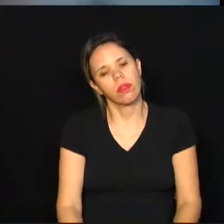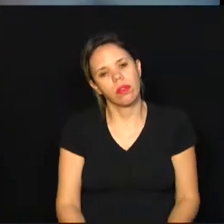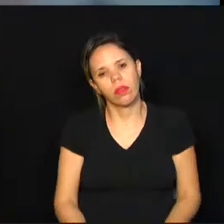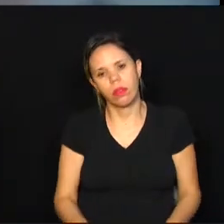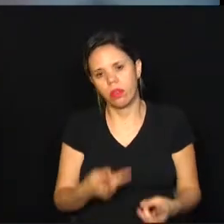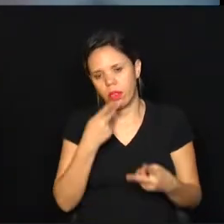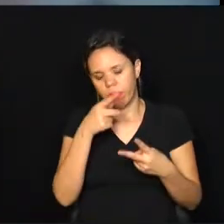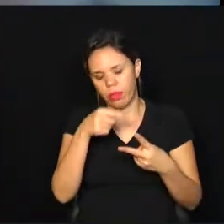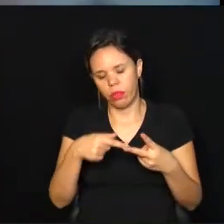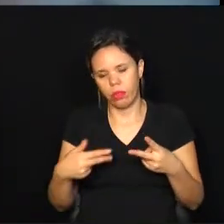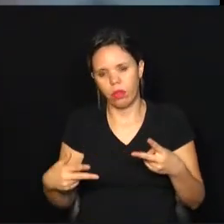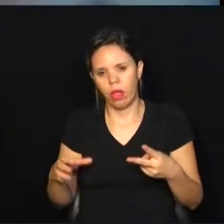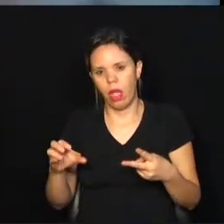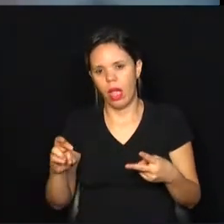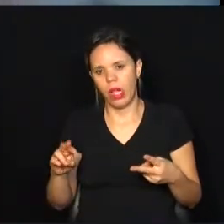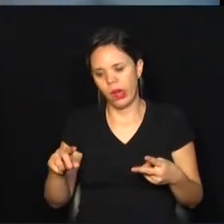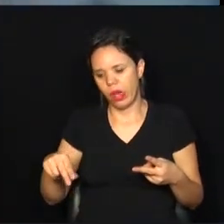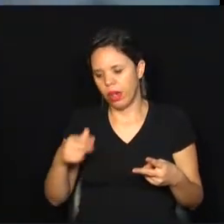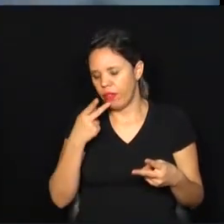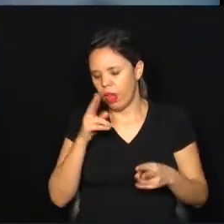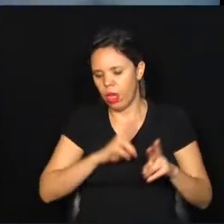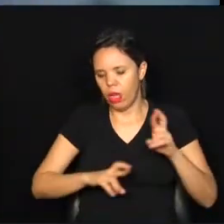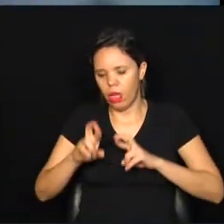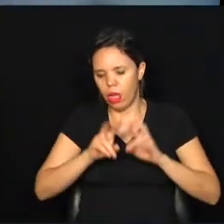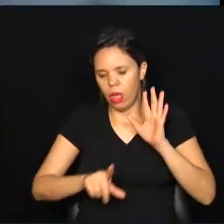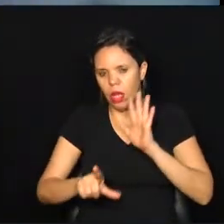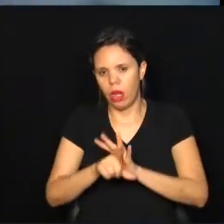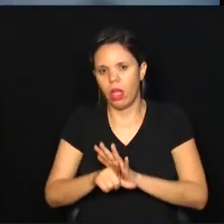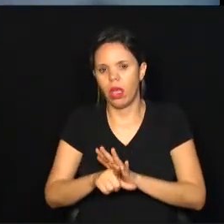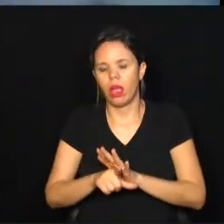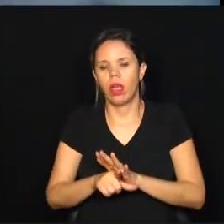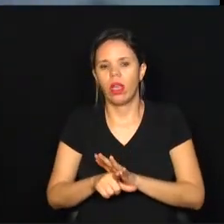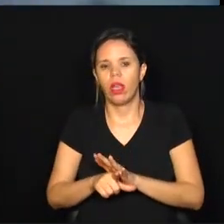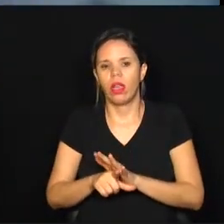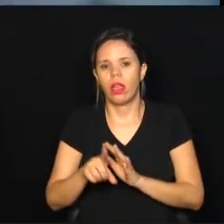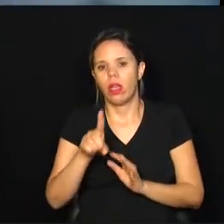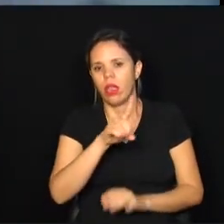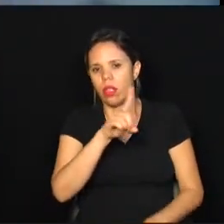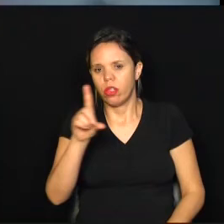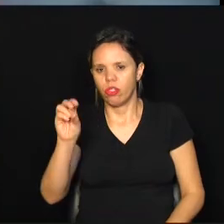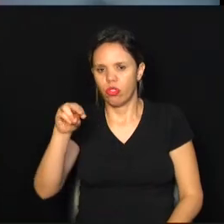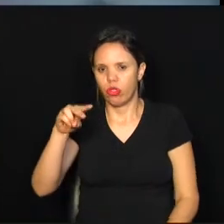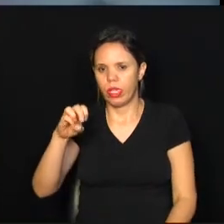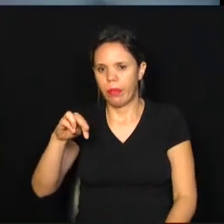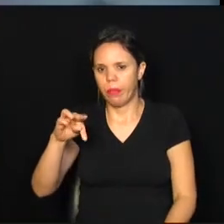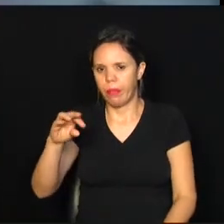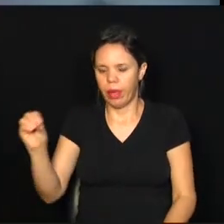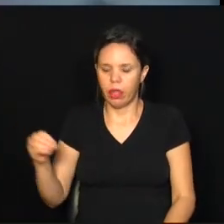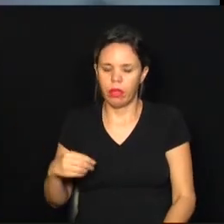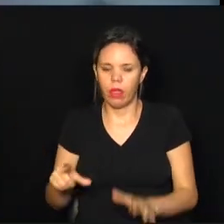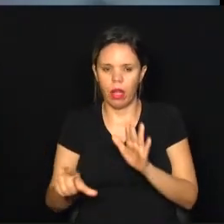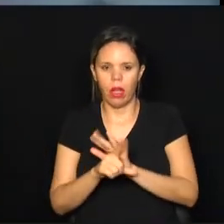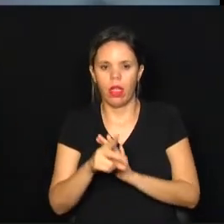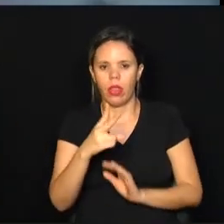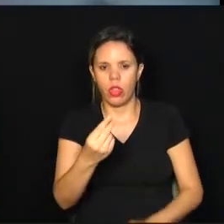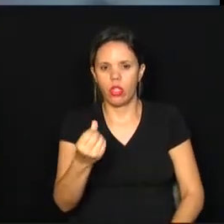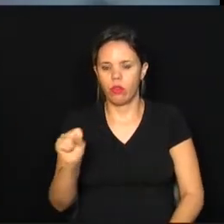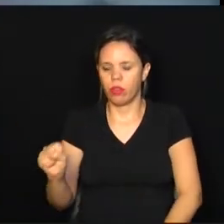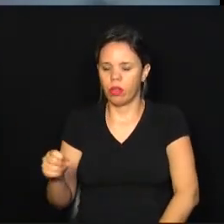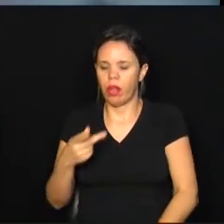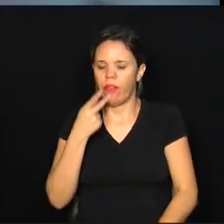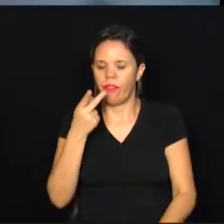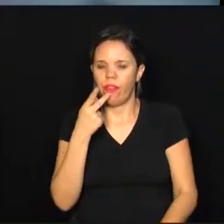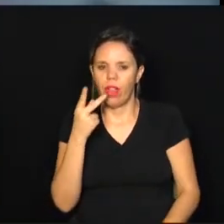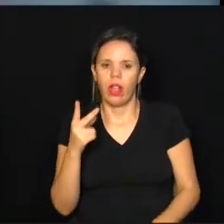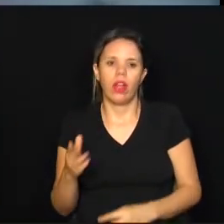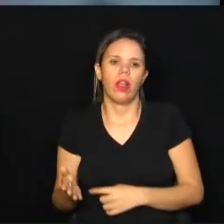coisas. A Carolina colocou da questão da revisão da lei de zoneamento, né, a 208, e ela falou do CIATEC, né, que